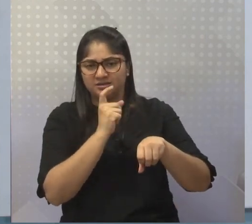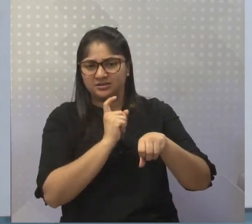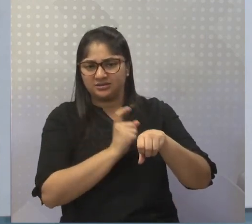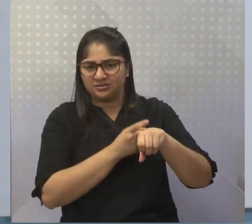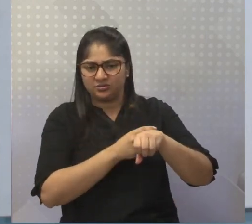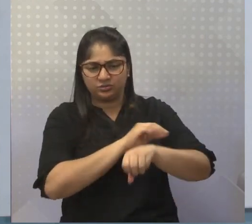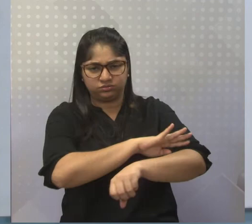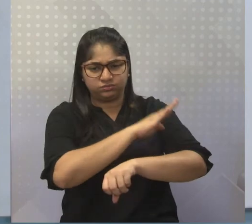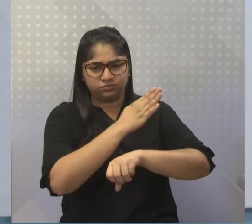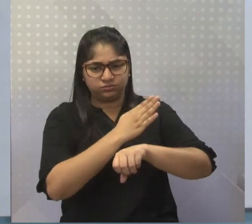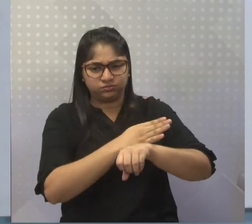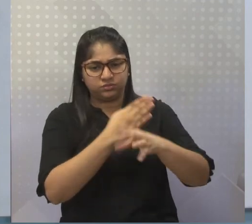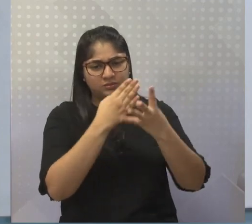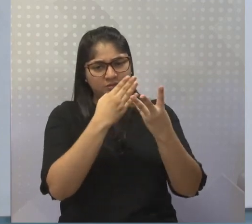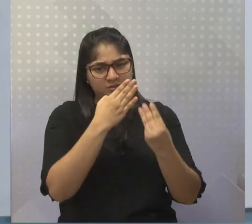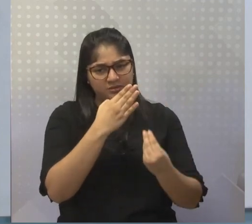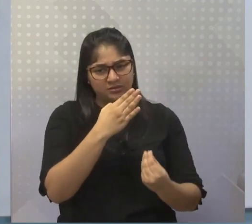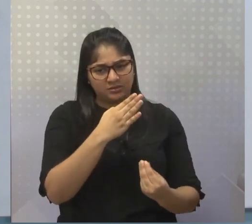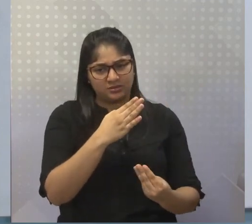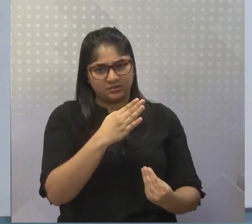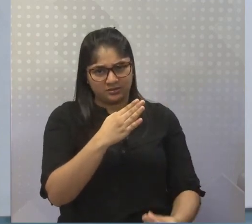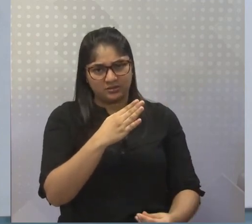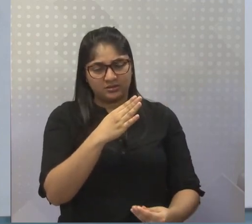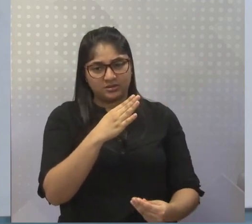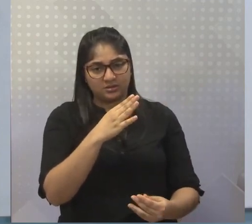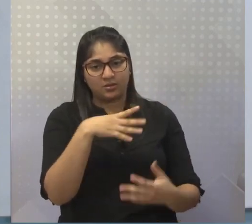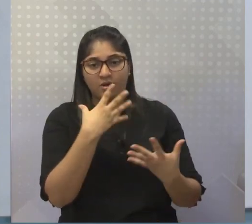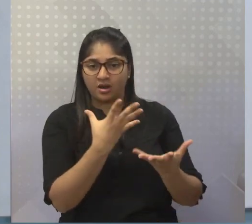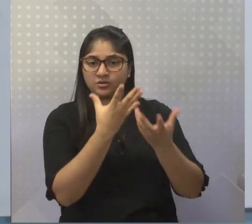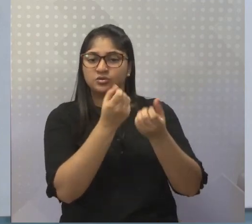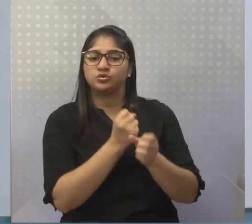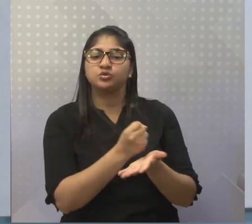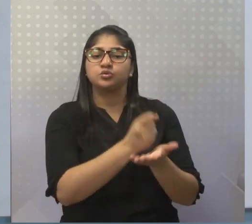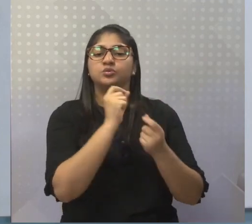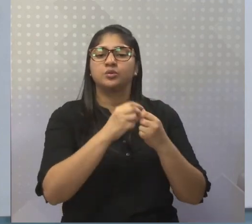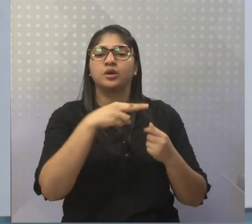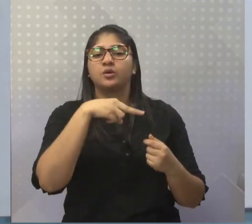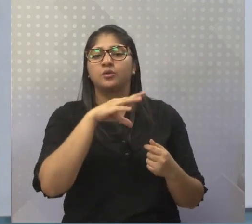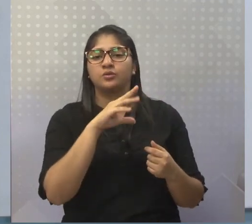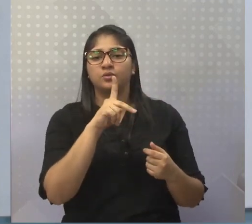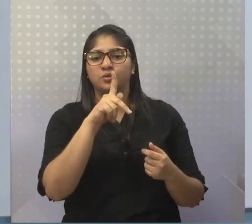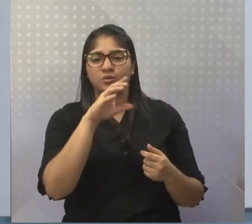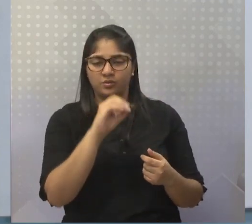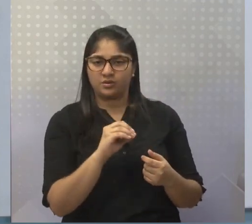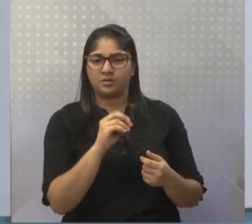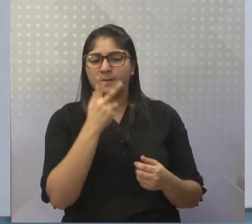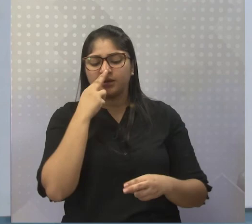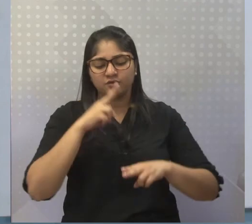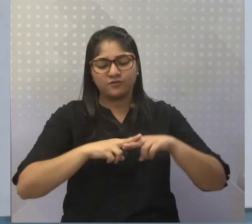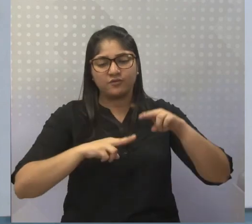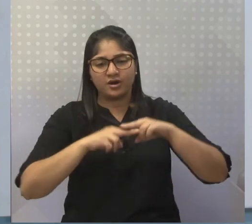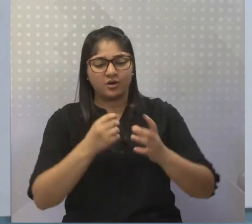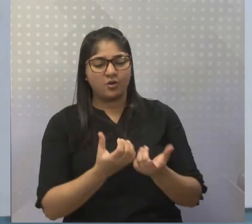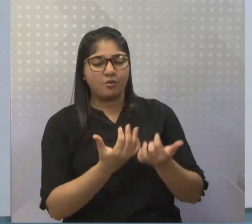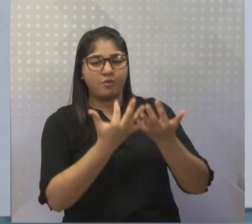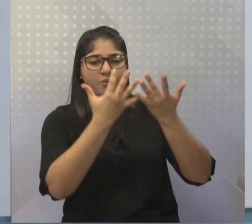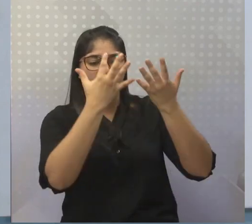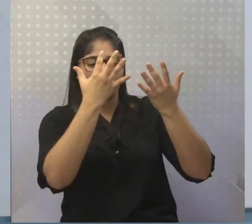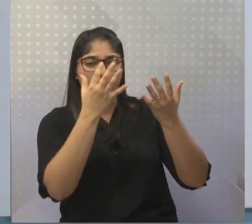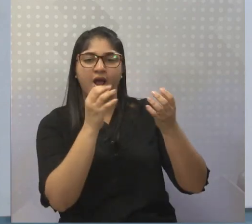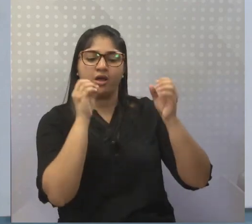placa tectônica derretido vai virar combustível para o núcleo é tipo você tem um foguete comecei a jogar lenha na fogueira